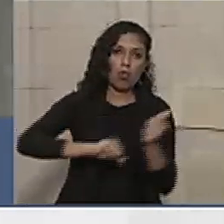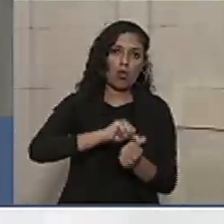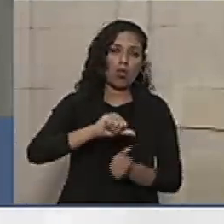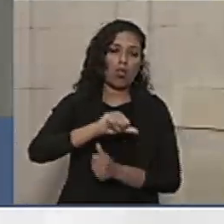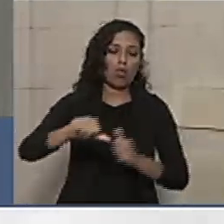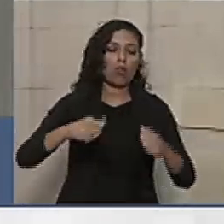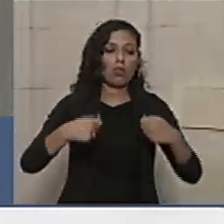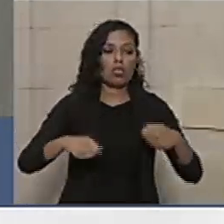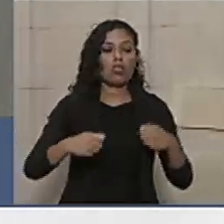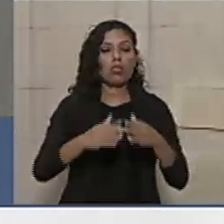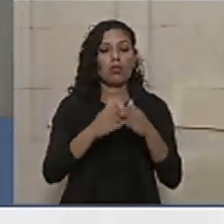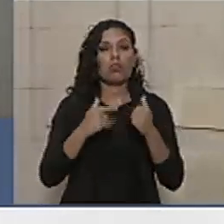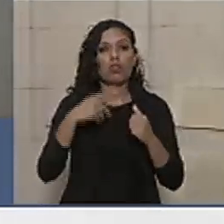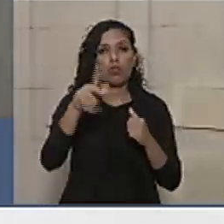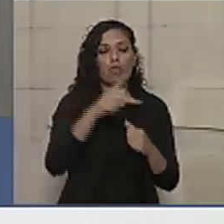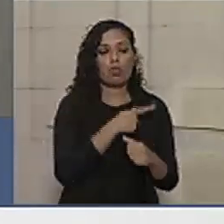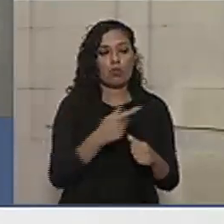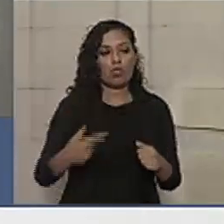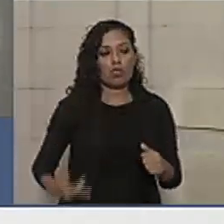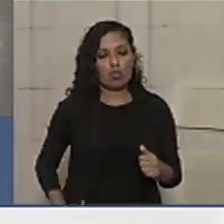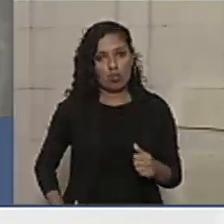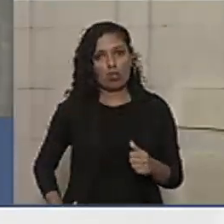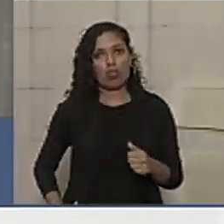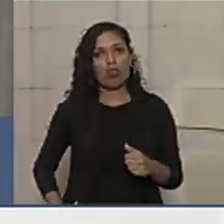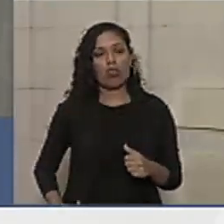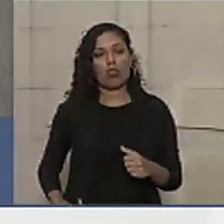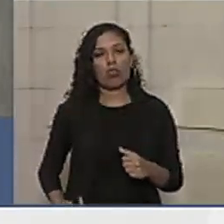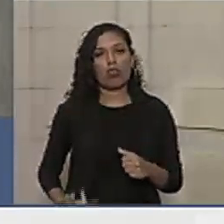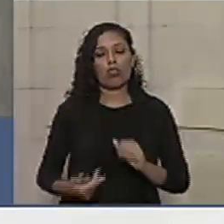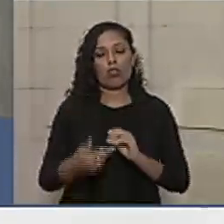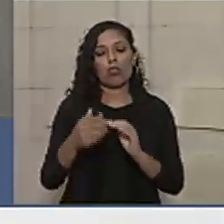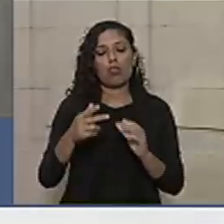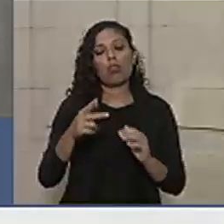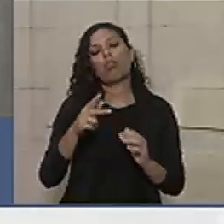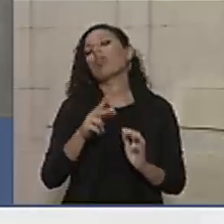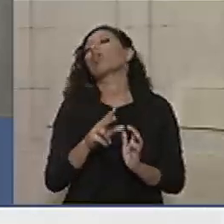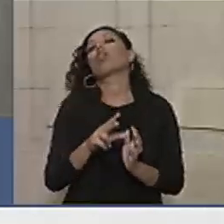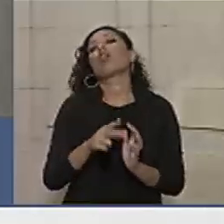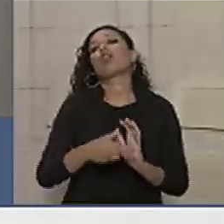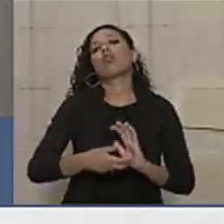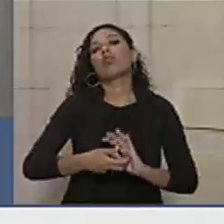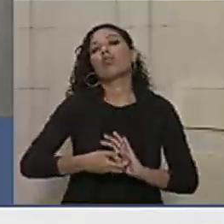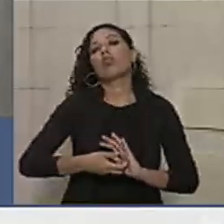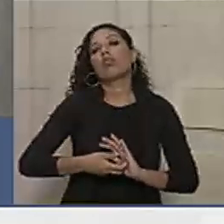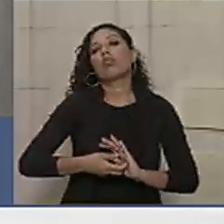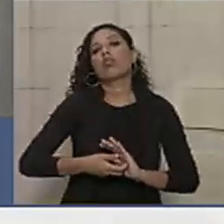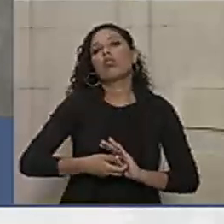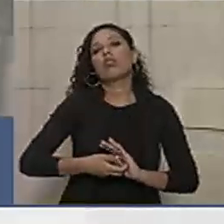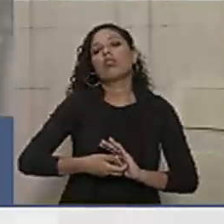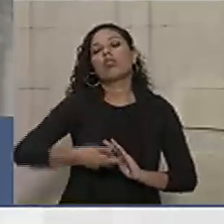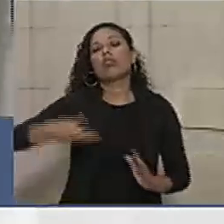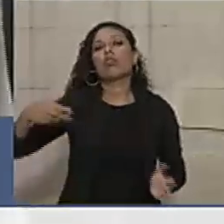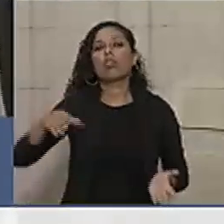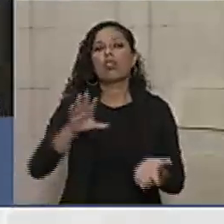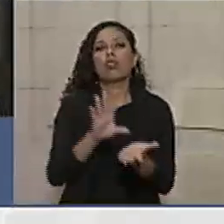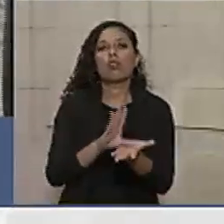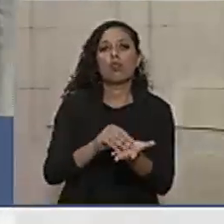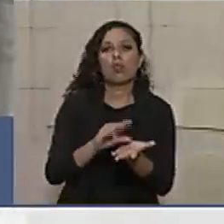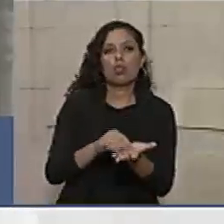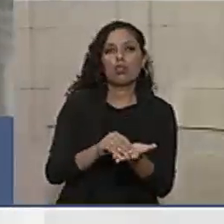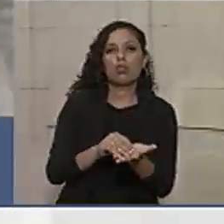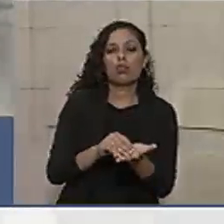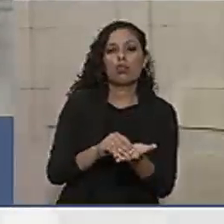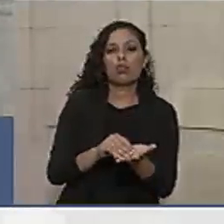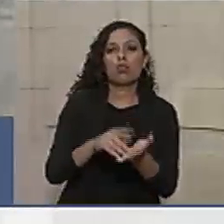Portanto, eu solicito, por essa razão, a Vossa Excelência, a retirada de